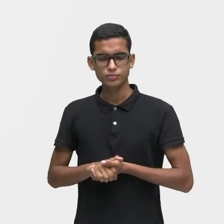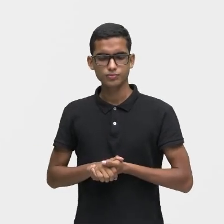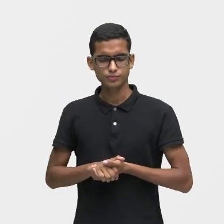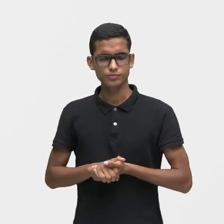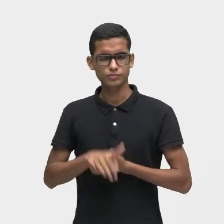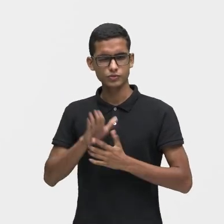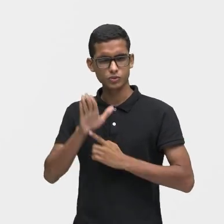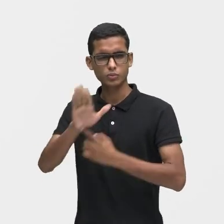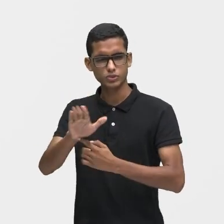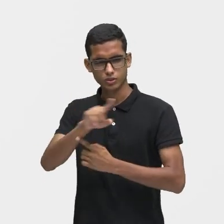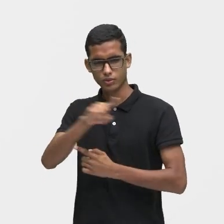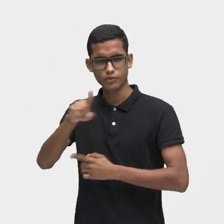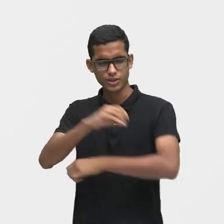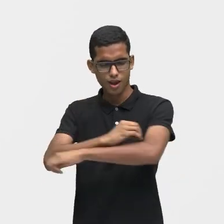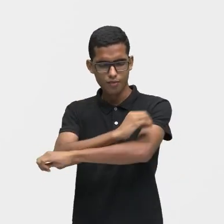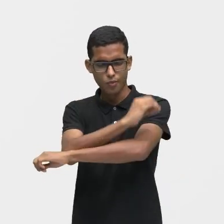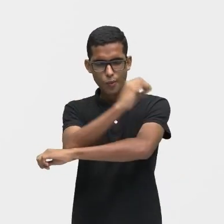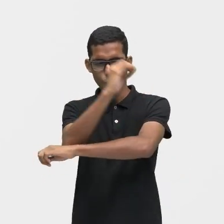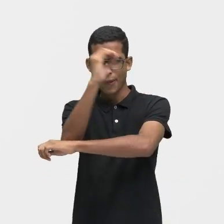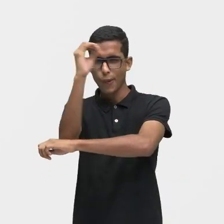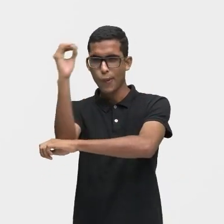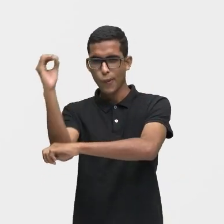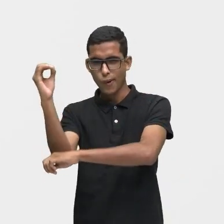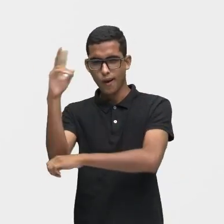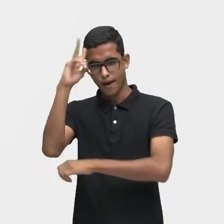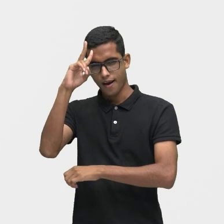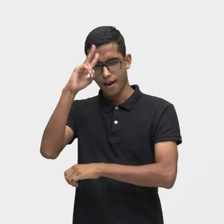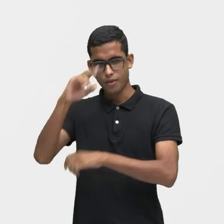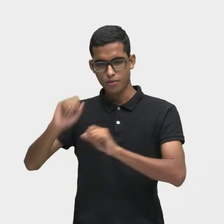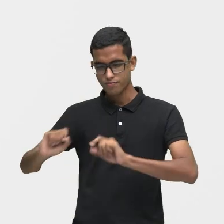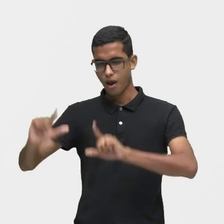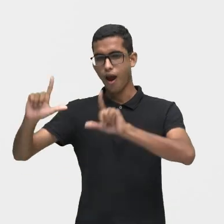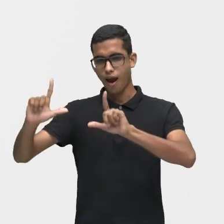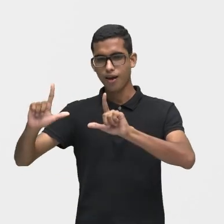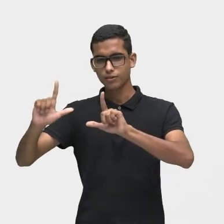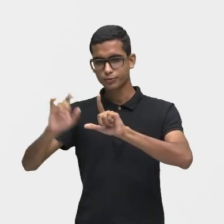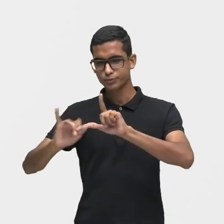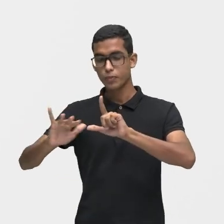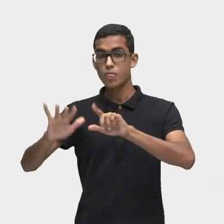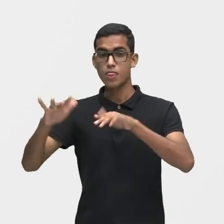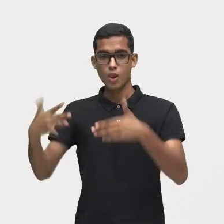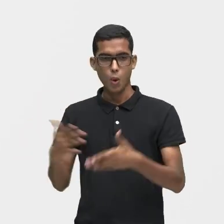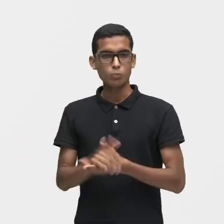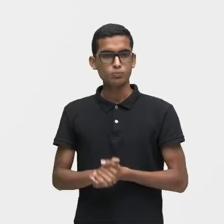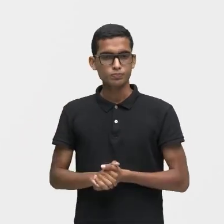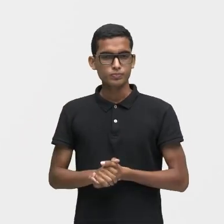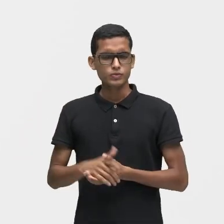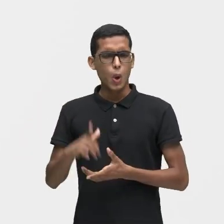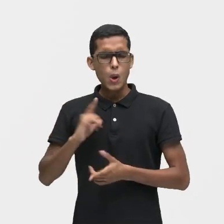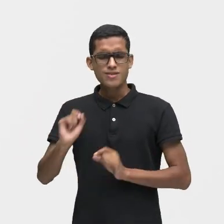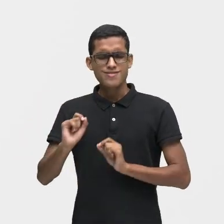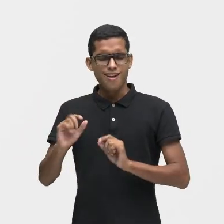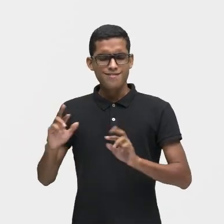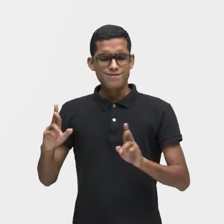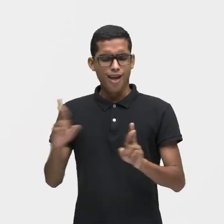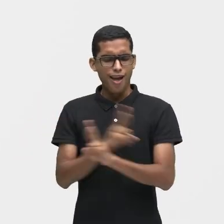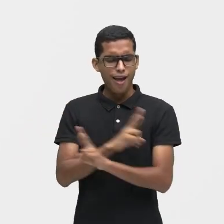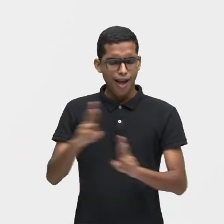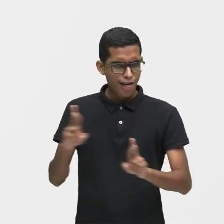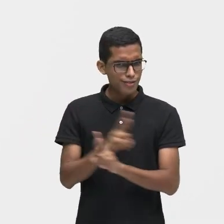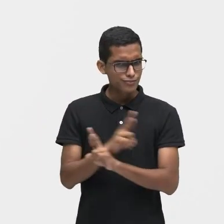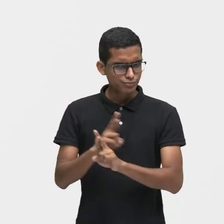pintura Sol Nascente, e o que ela tem em comum com a obra de Tarsila do Amaral, que é uma